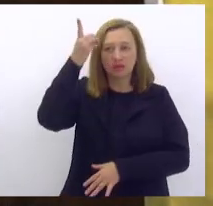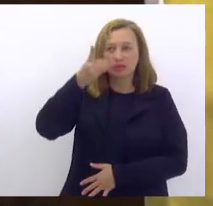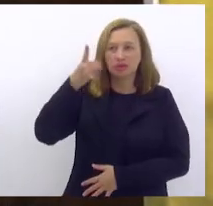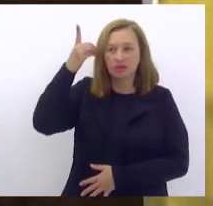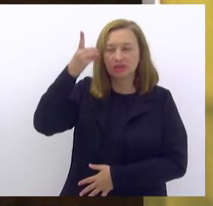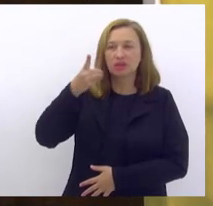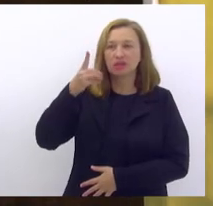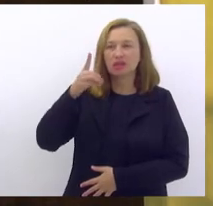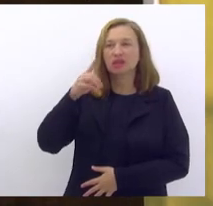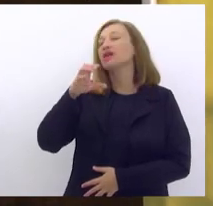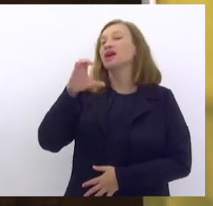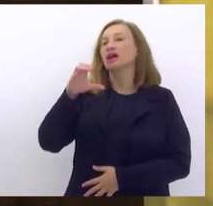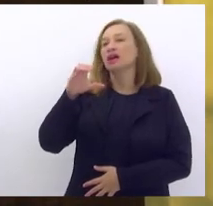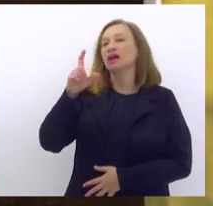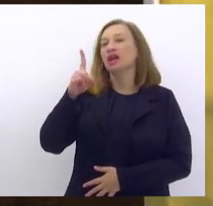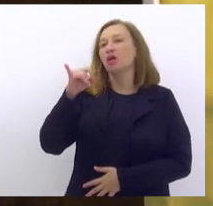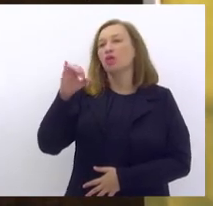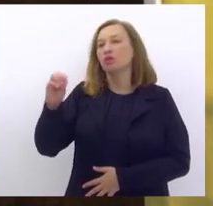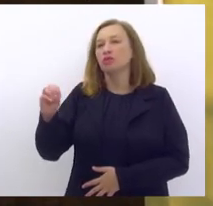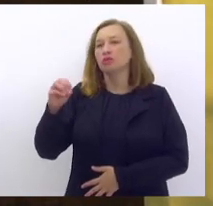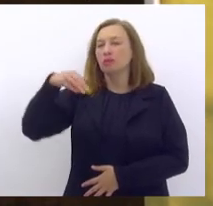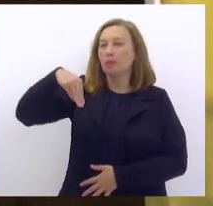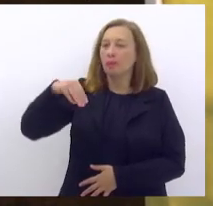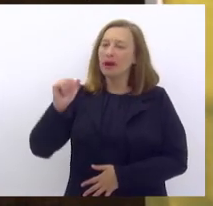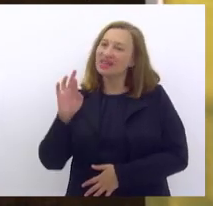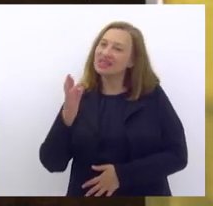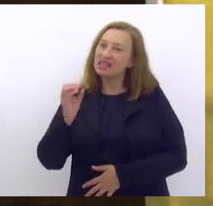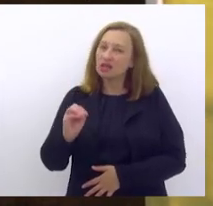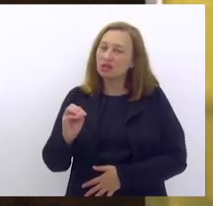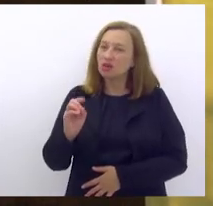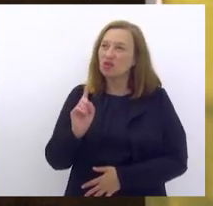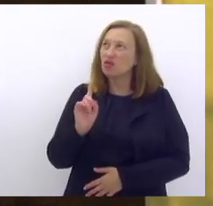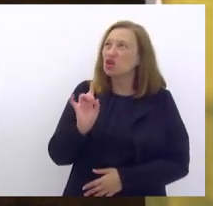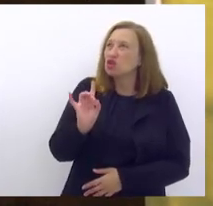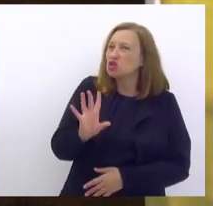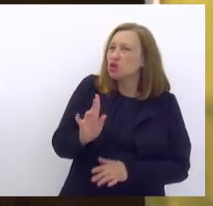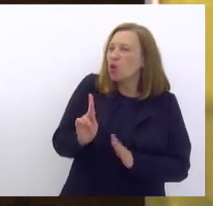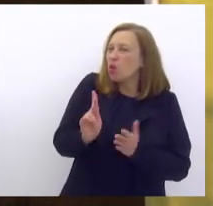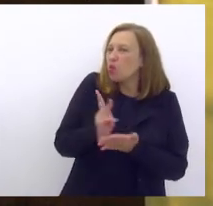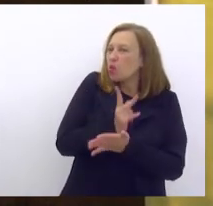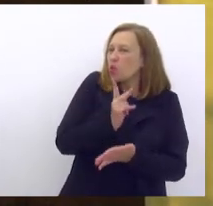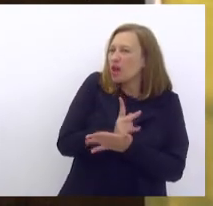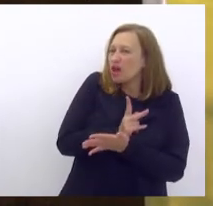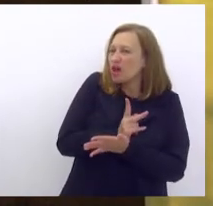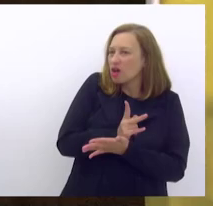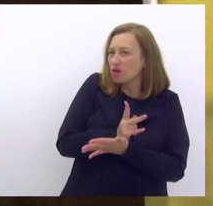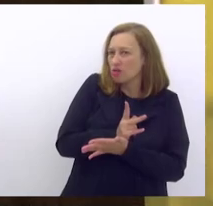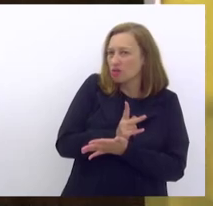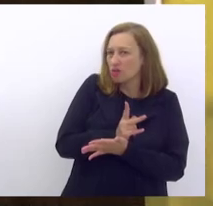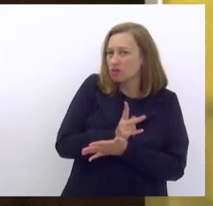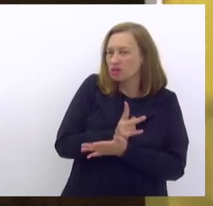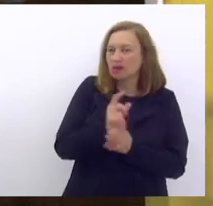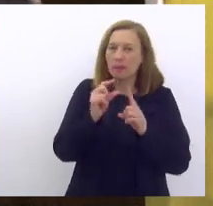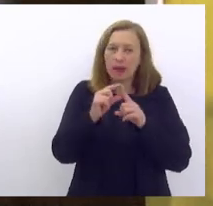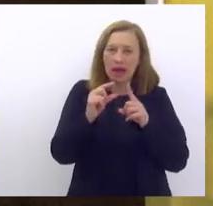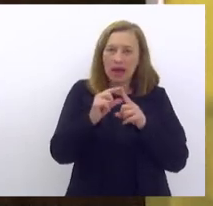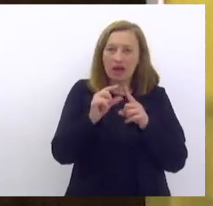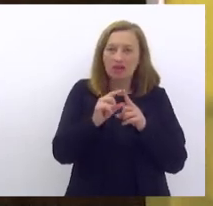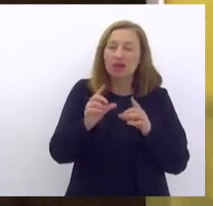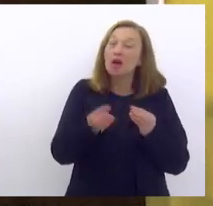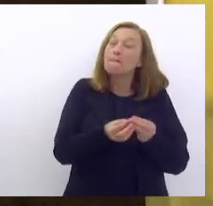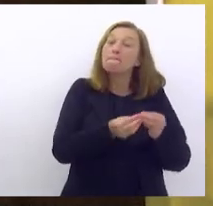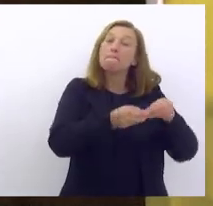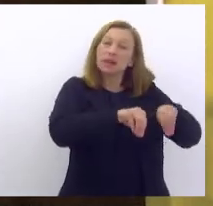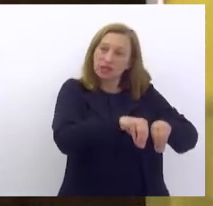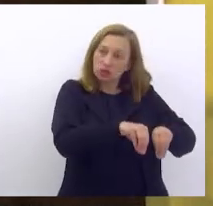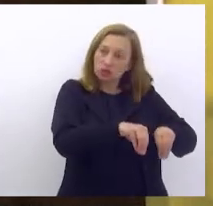Carlos Macedo, que foi só um erro de um assento na justificativa. E aí